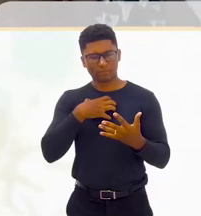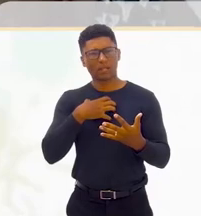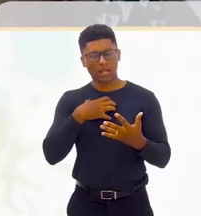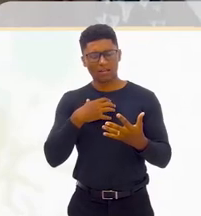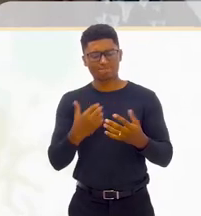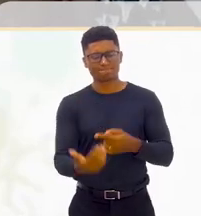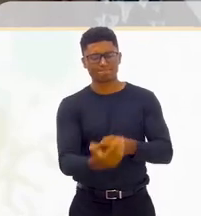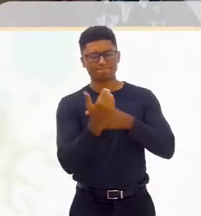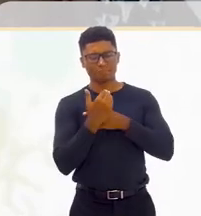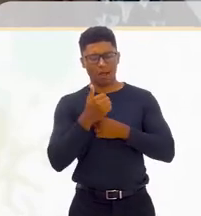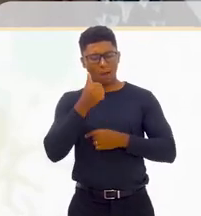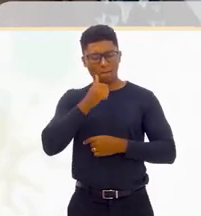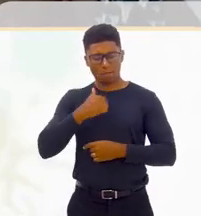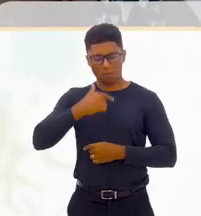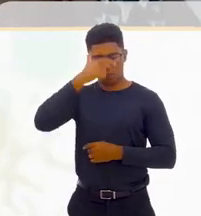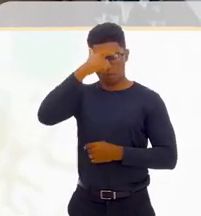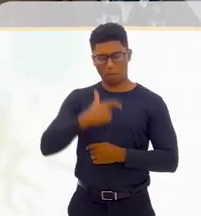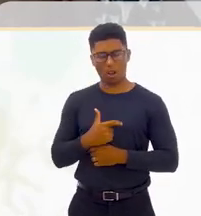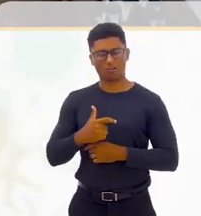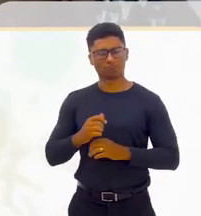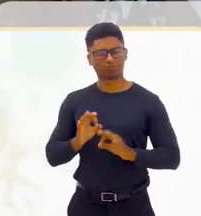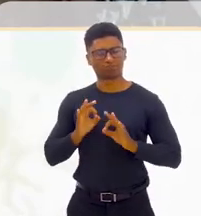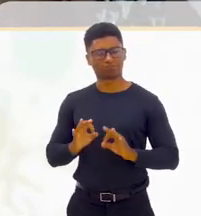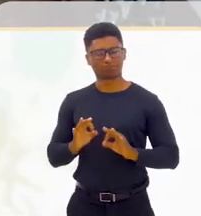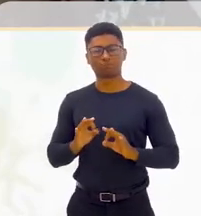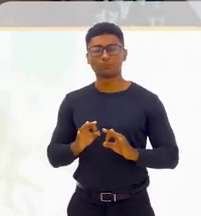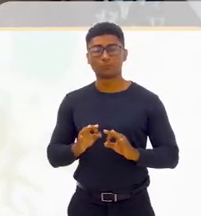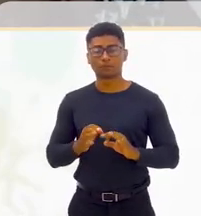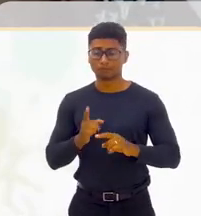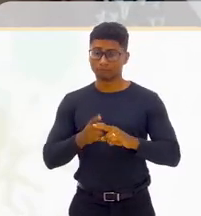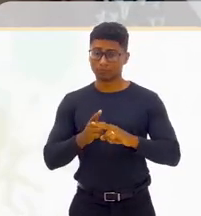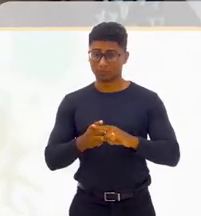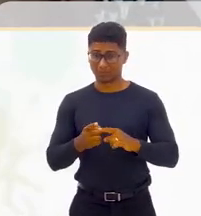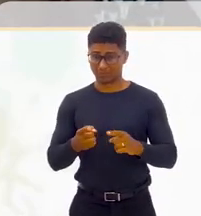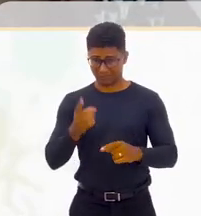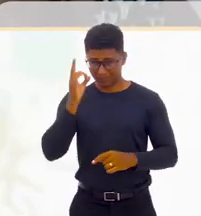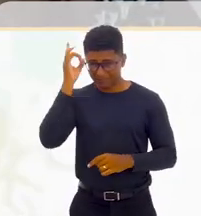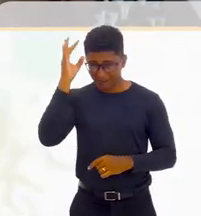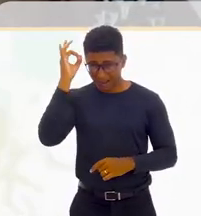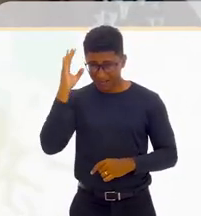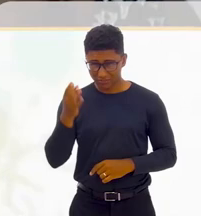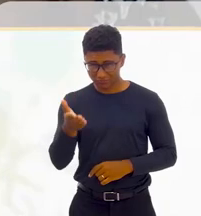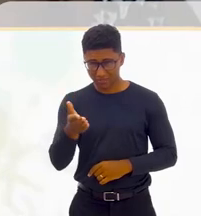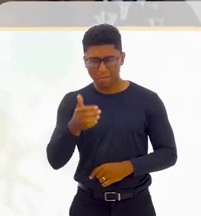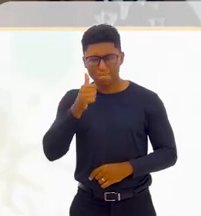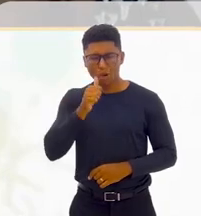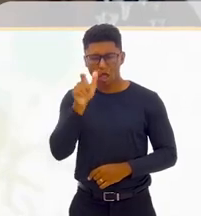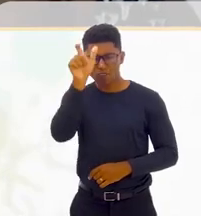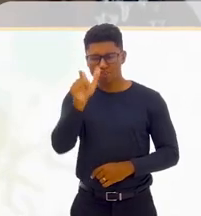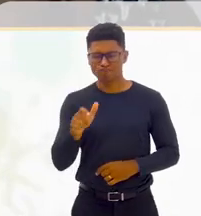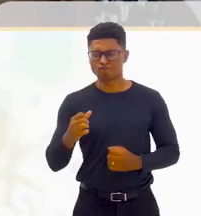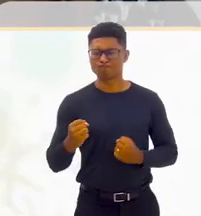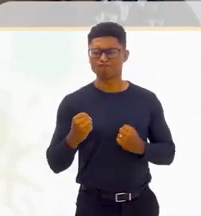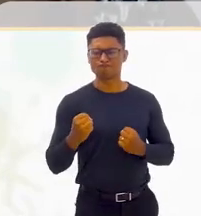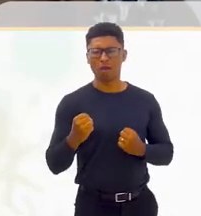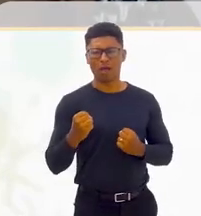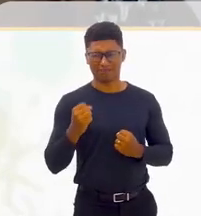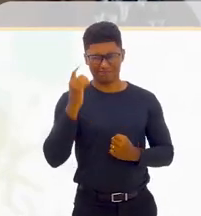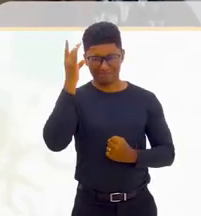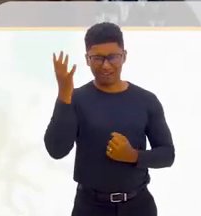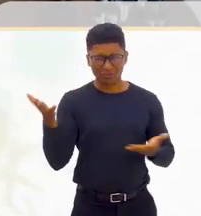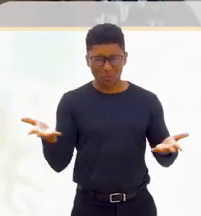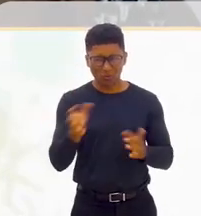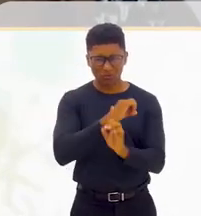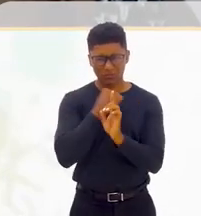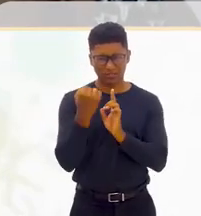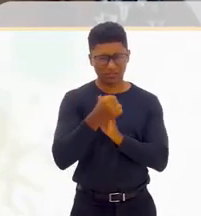fizeram ser a mulher que você é hoje. Porque a gente sabe que não é fácil ser a mulher que você é hoje na sociedade